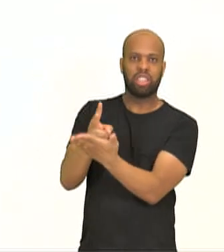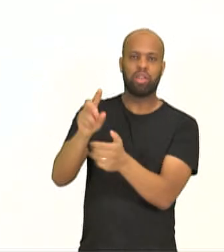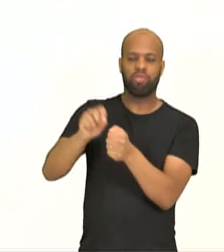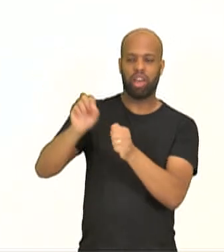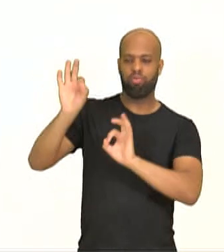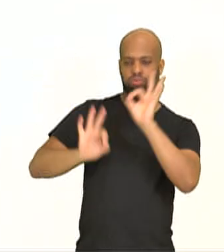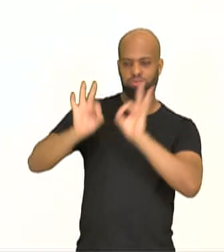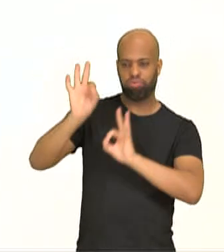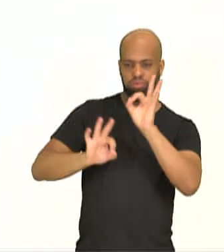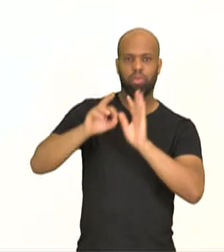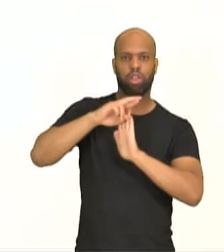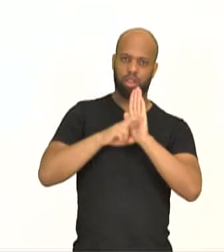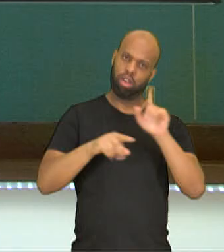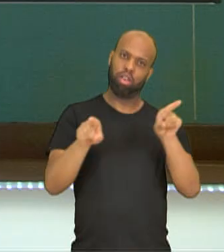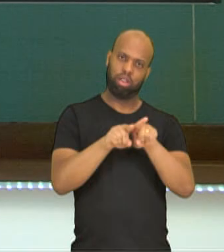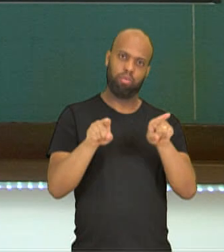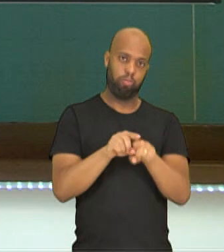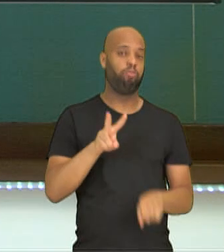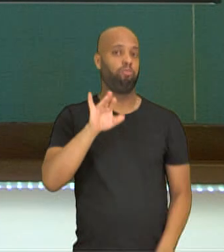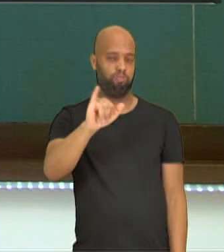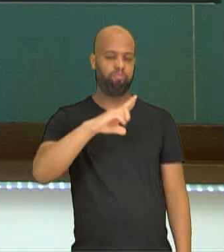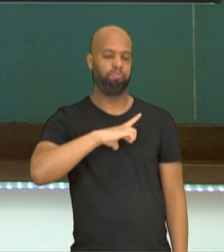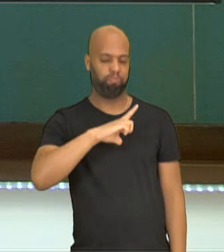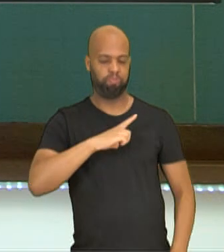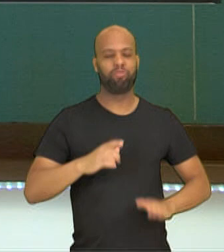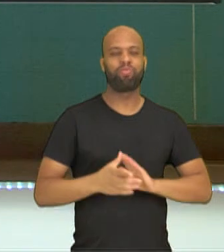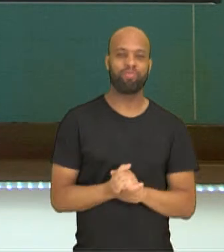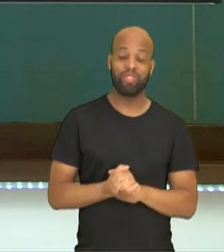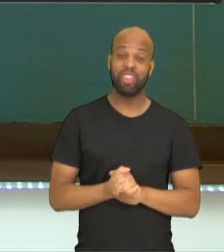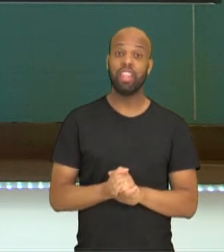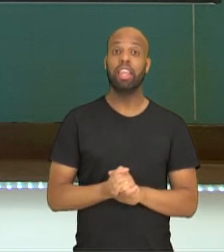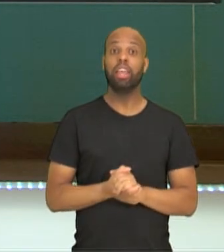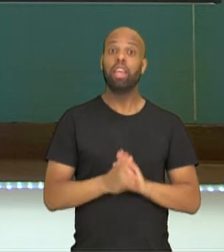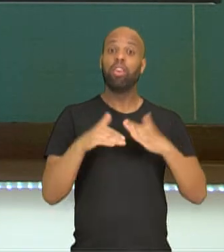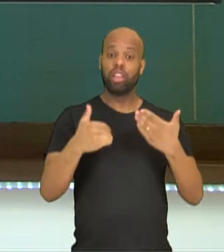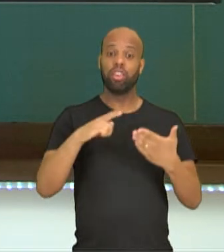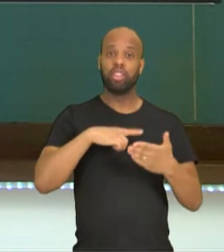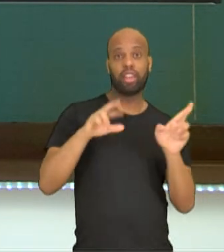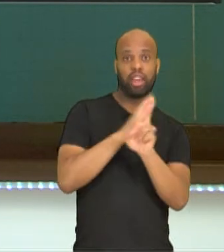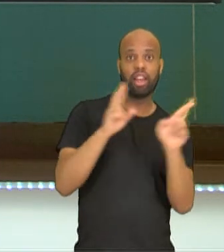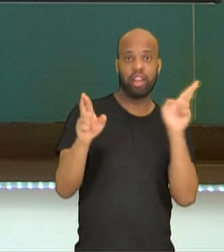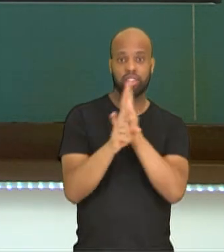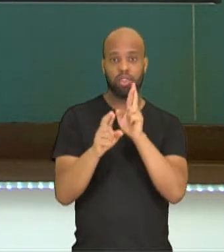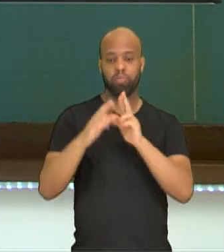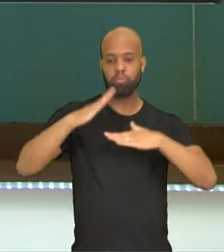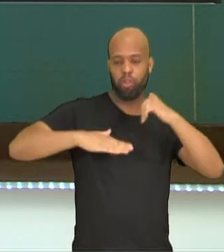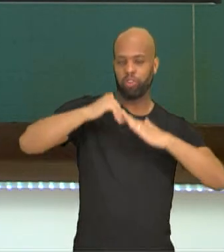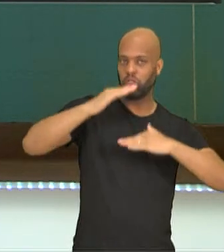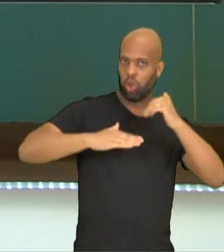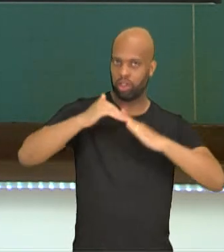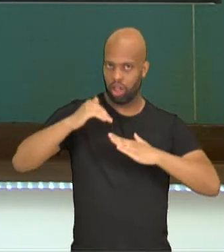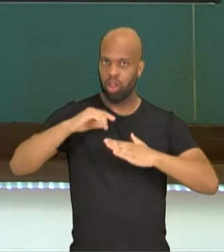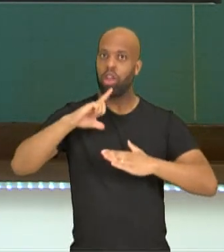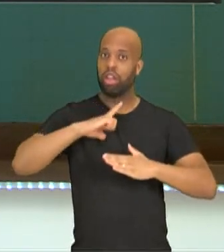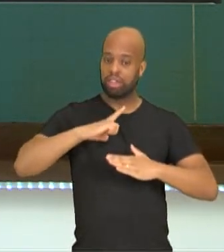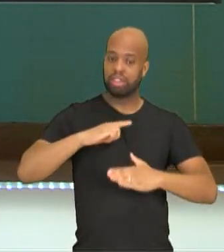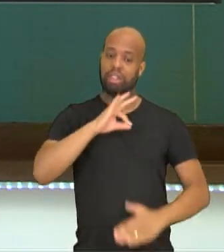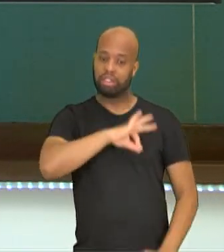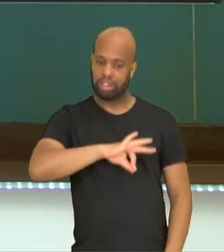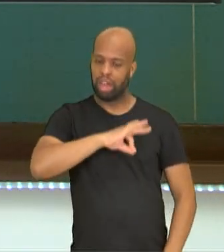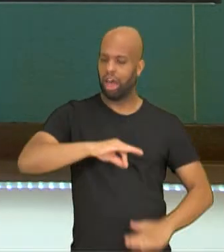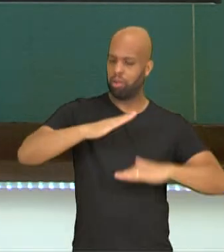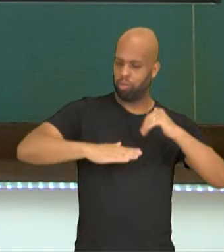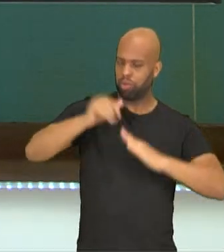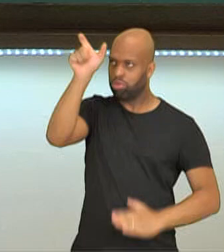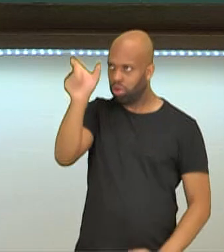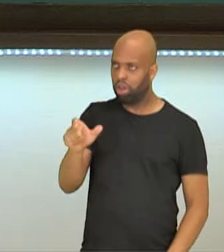essa confederação que organiza a modalidade. E ele está associado à carreira profissional, com remuneração e com lesões.